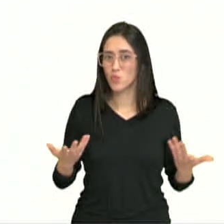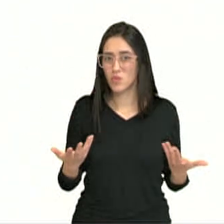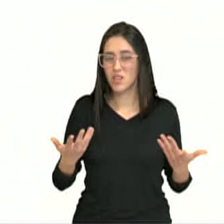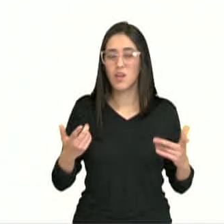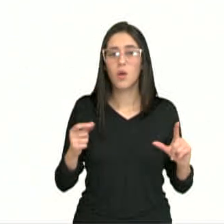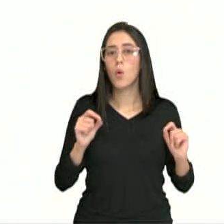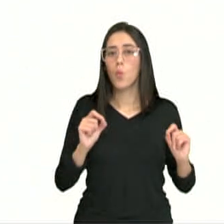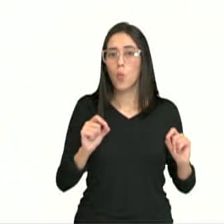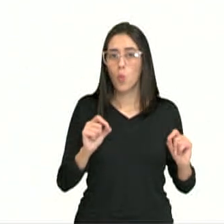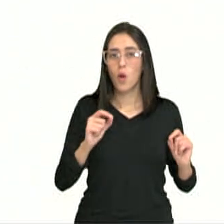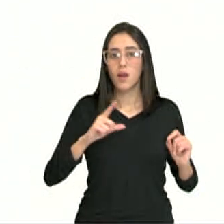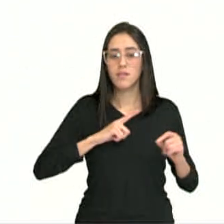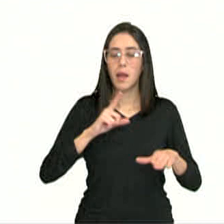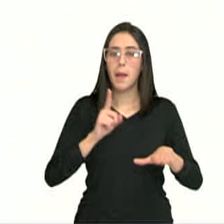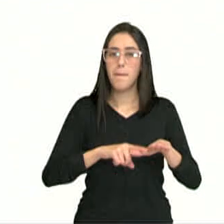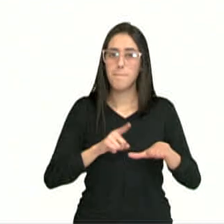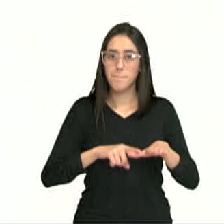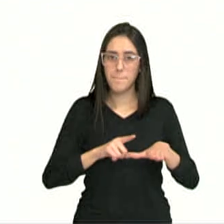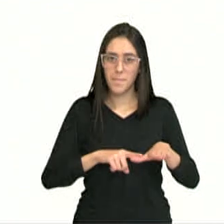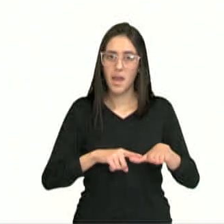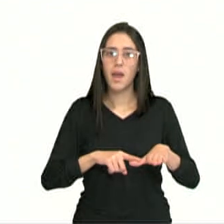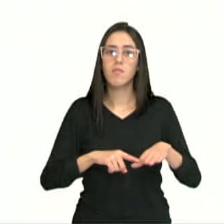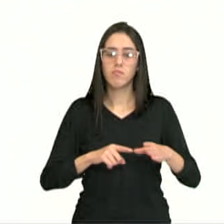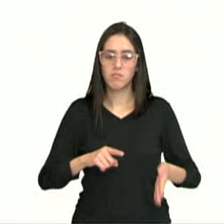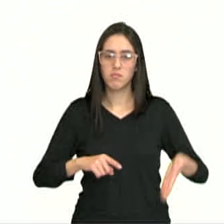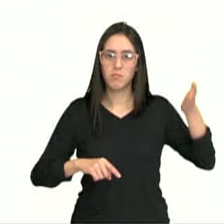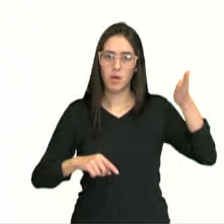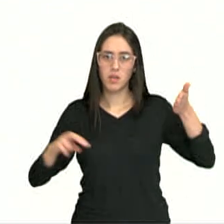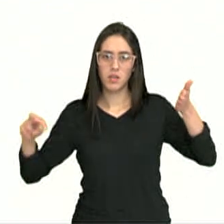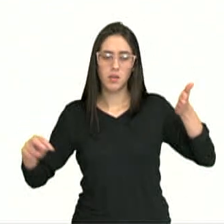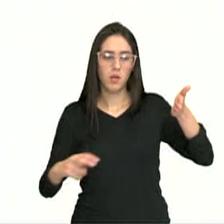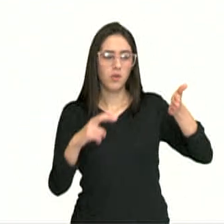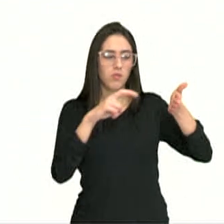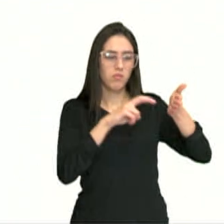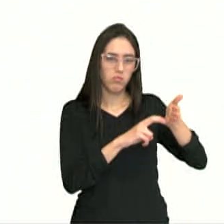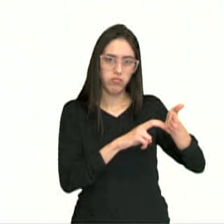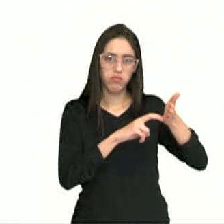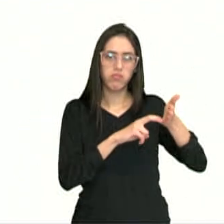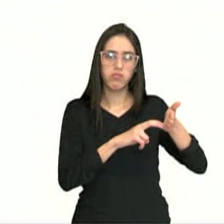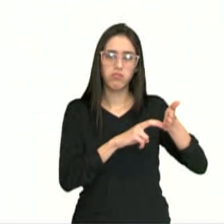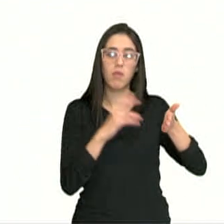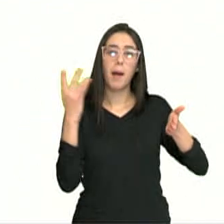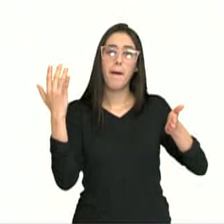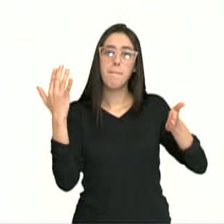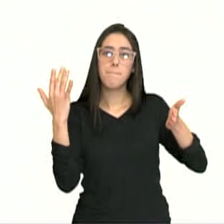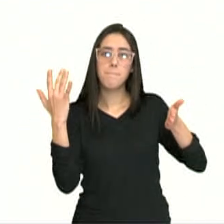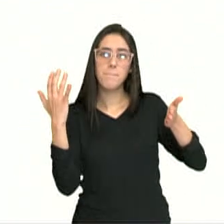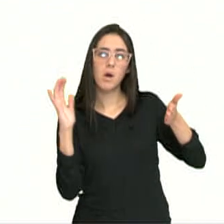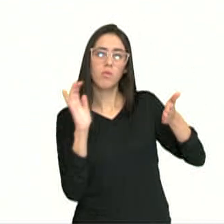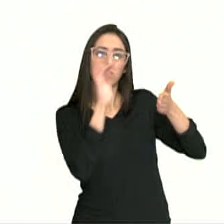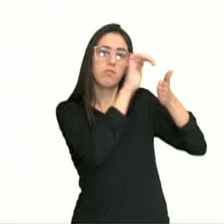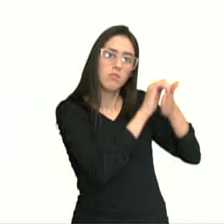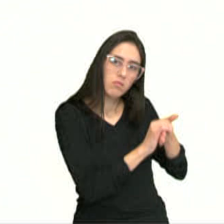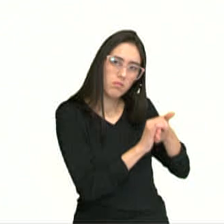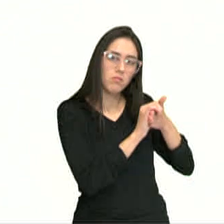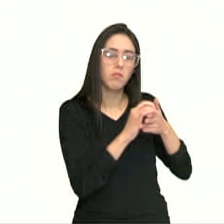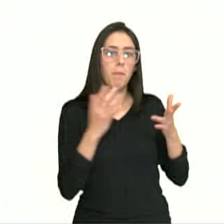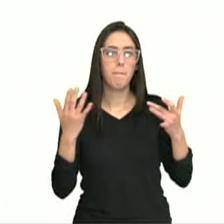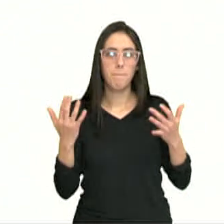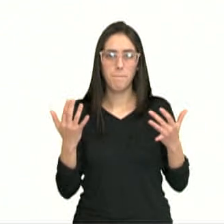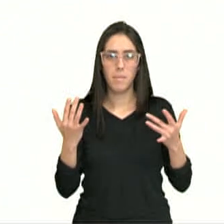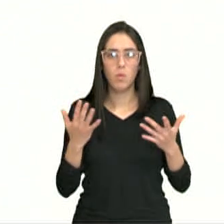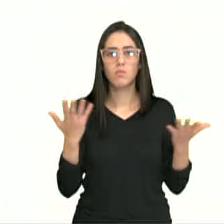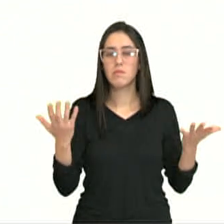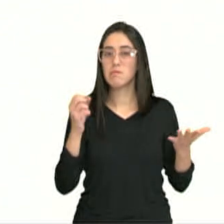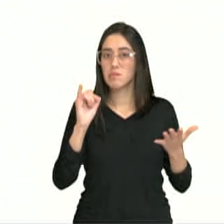dos pés bate primeiro na parede para absorver um pouco do impacto e uma das mãos é colocada em seguida. Então, não